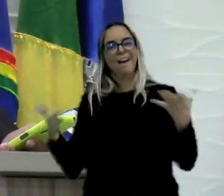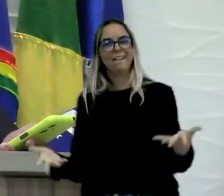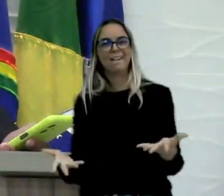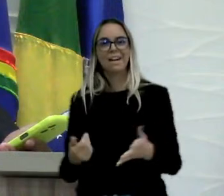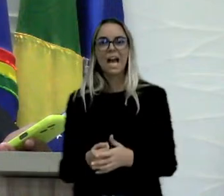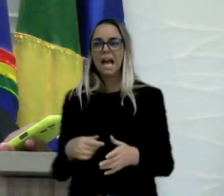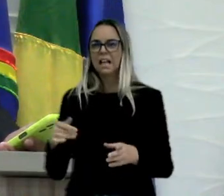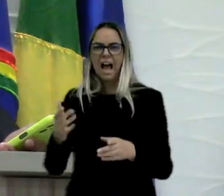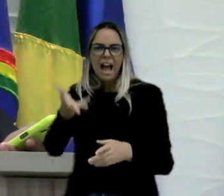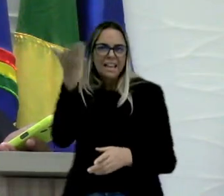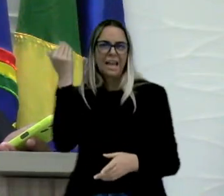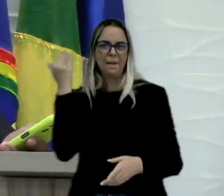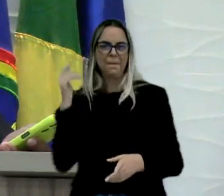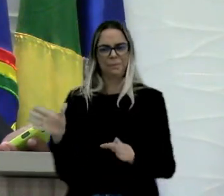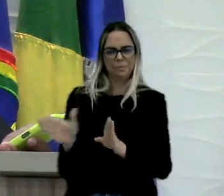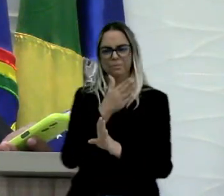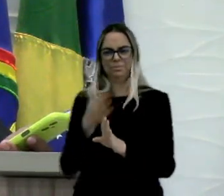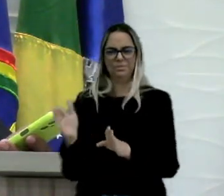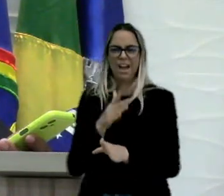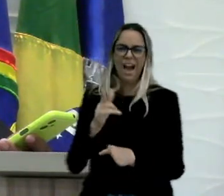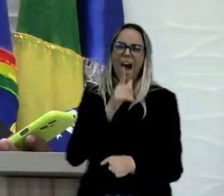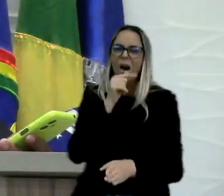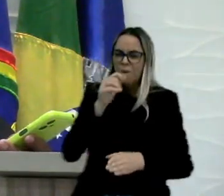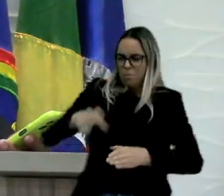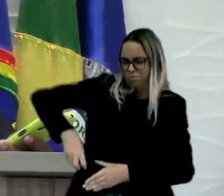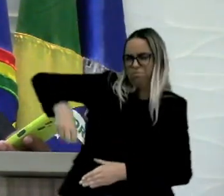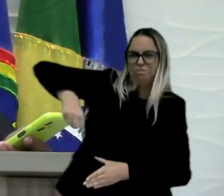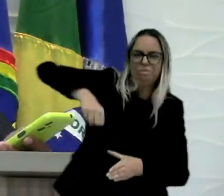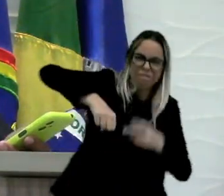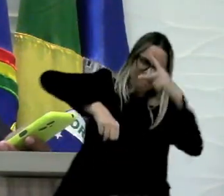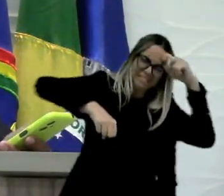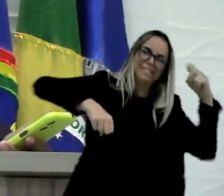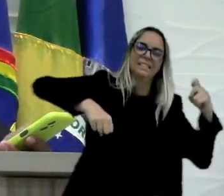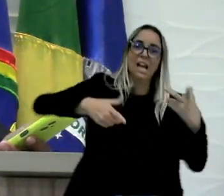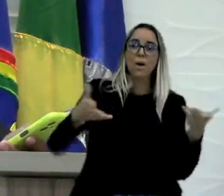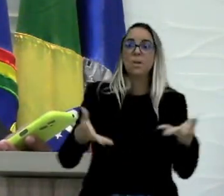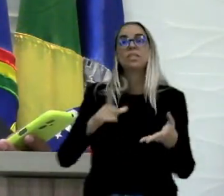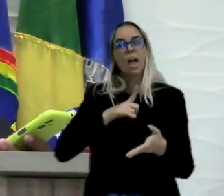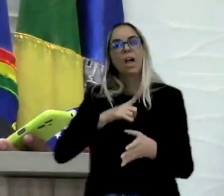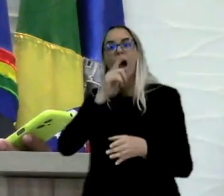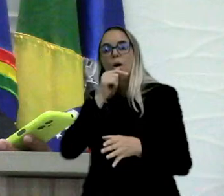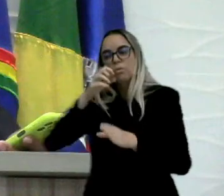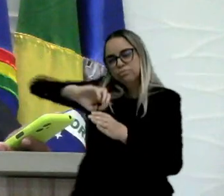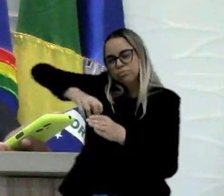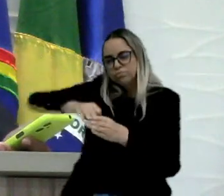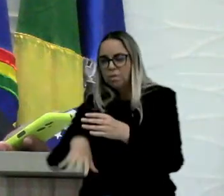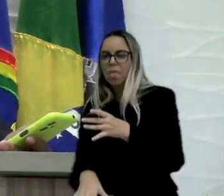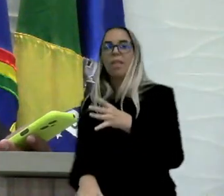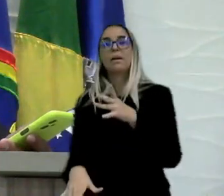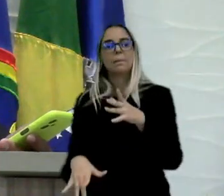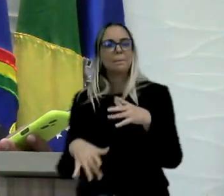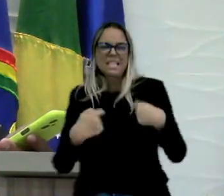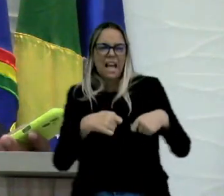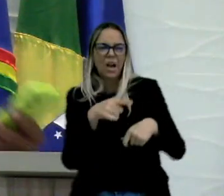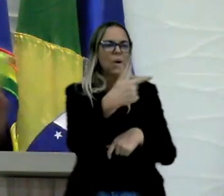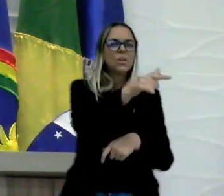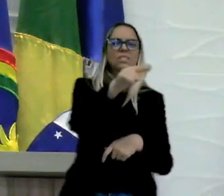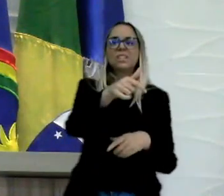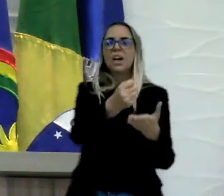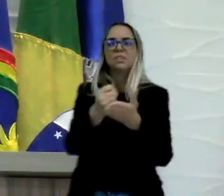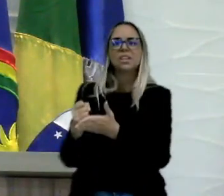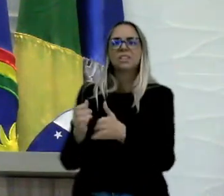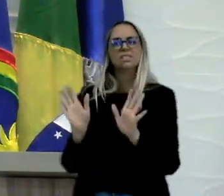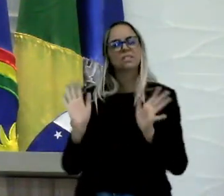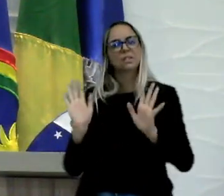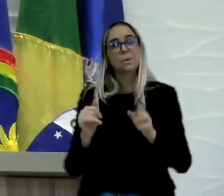era no chicote na lata d'água e hoje não todo mundo tem sua torneirinha sua água lá sem precisar de político nenhum quem botou